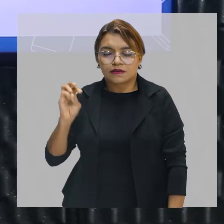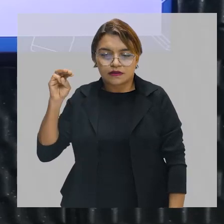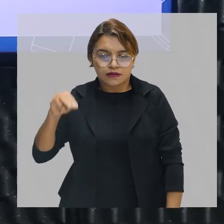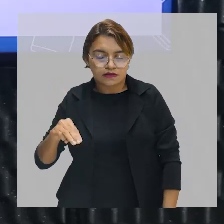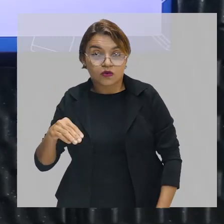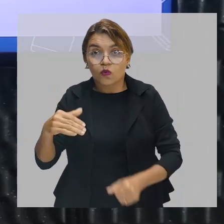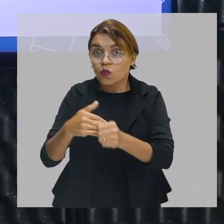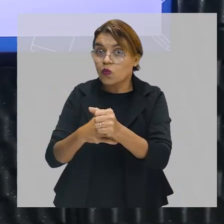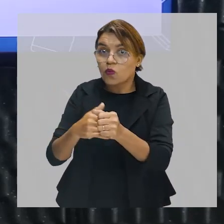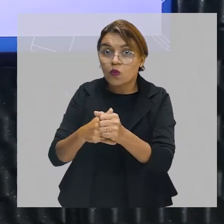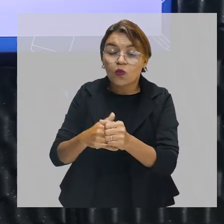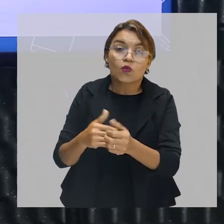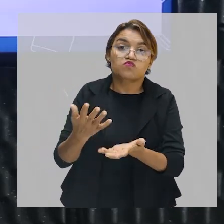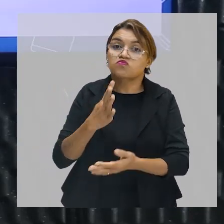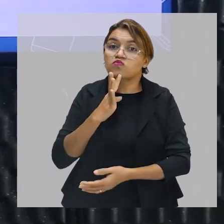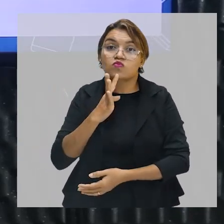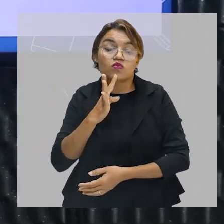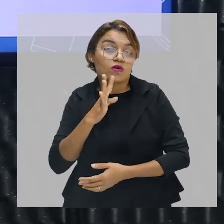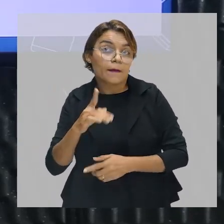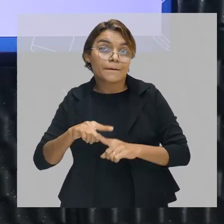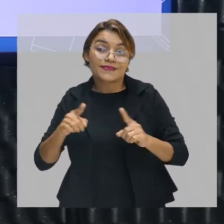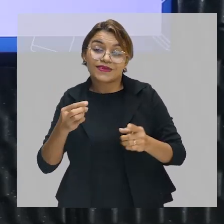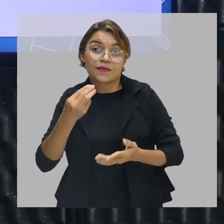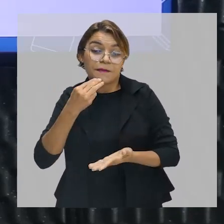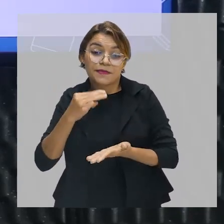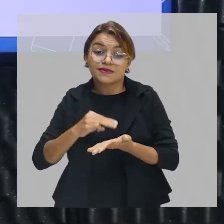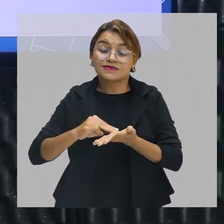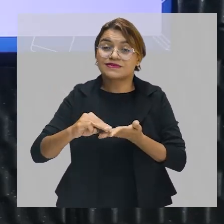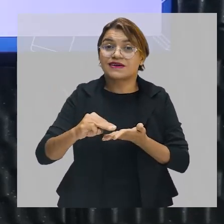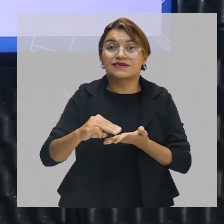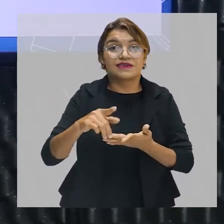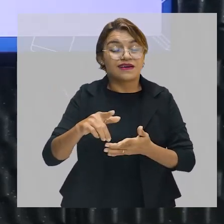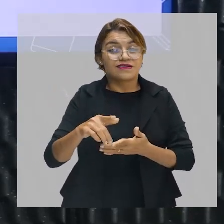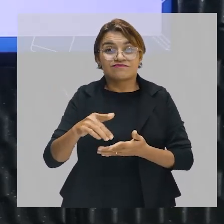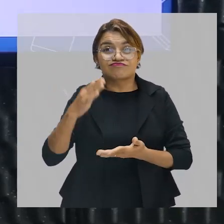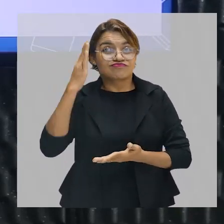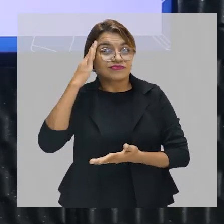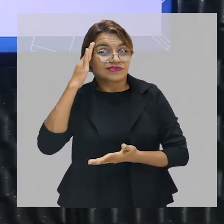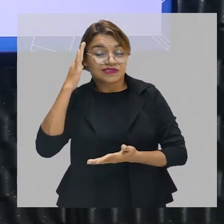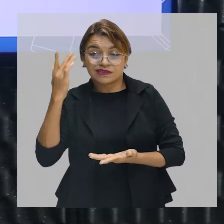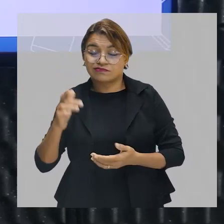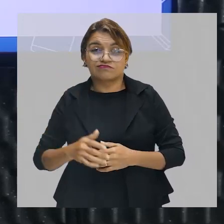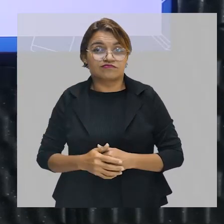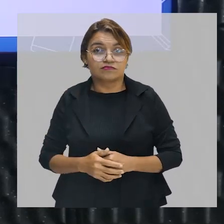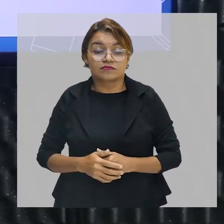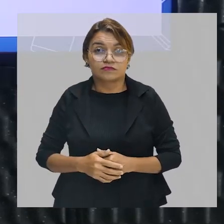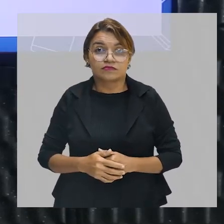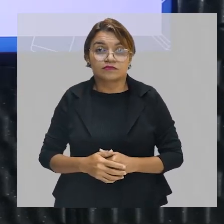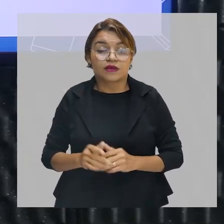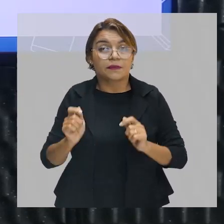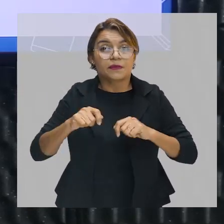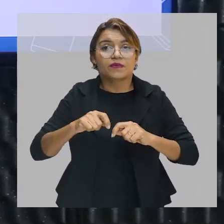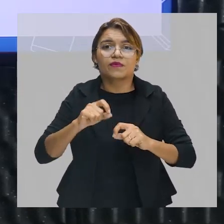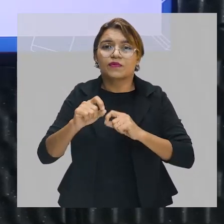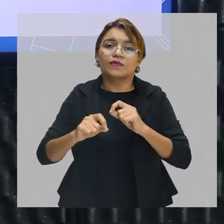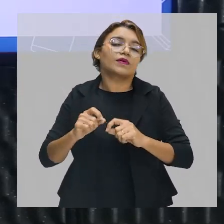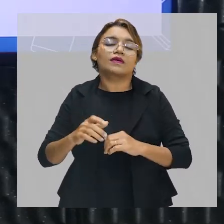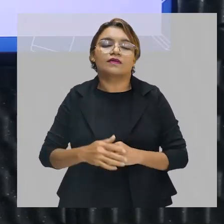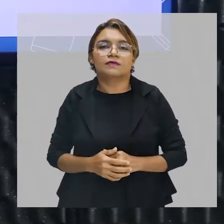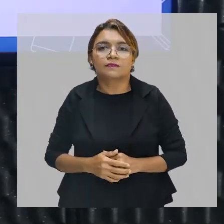é desconhecido e, portanto, a mensagem não será inteligível para ambas, impossibilitando o